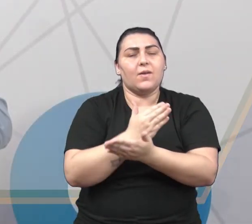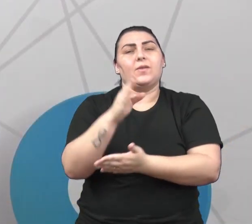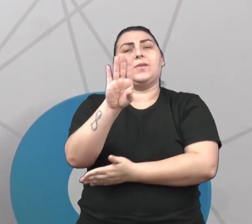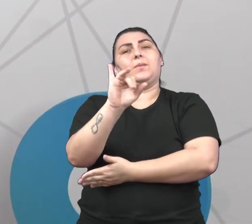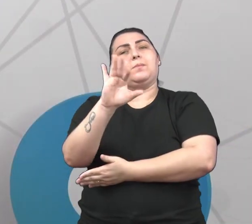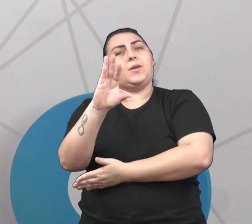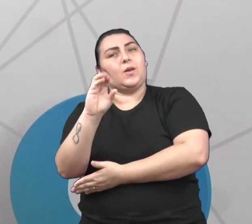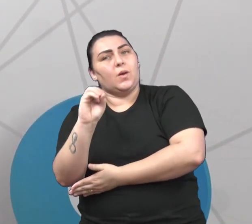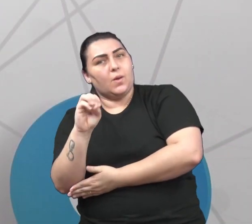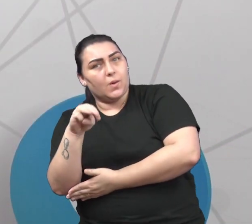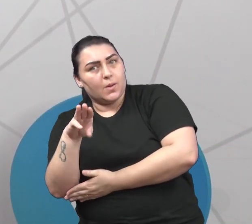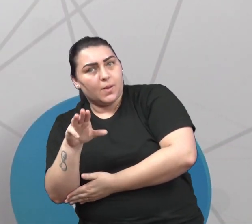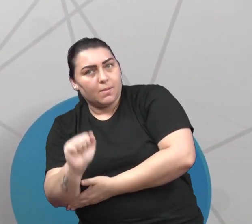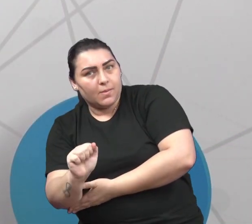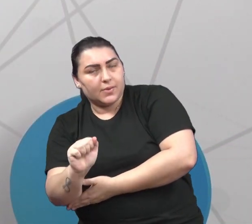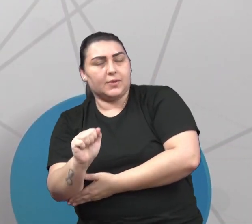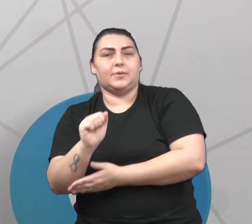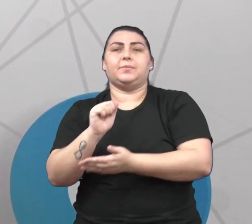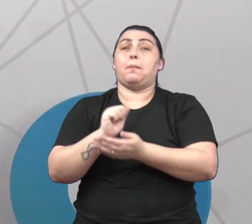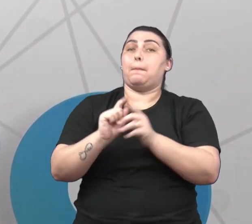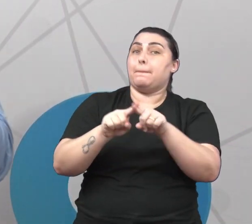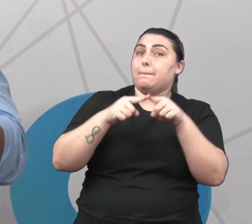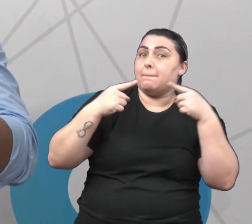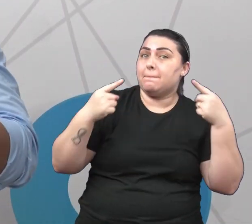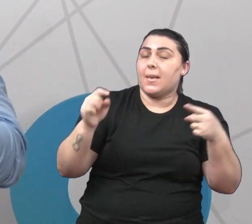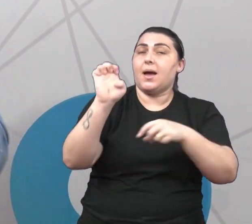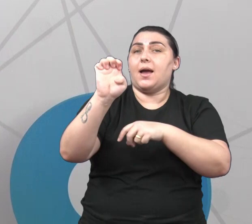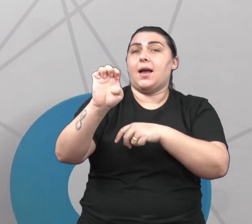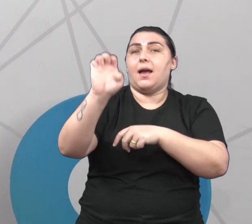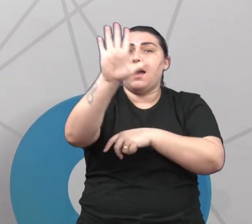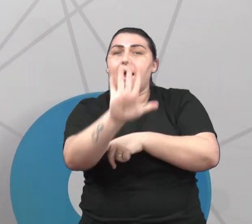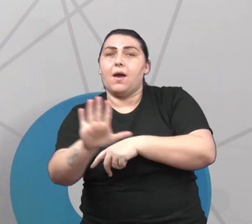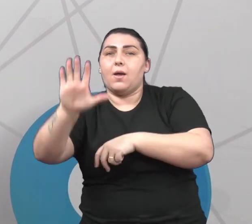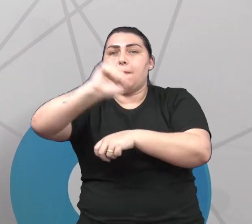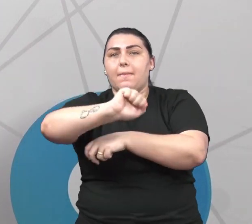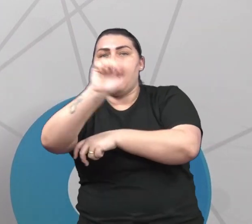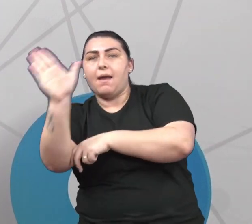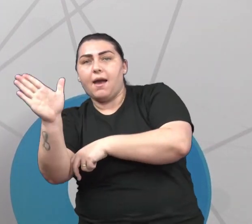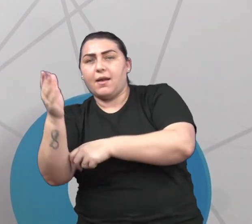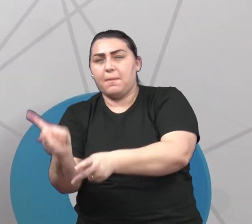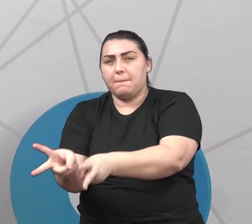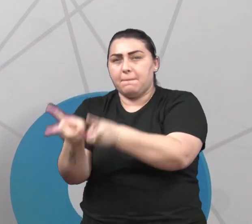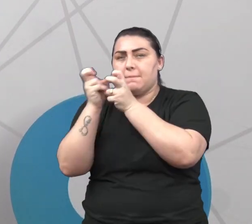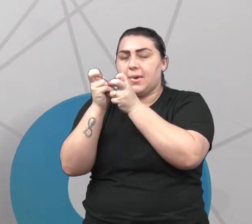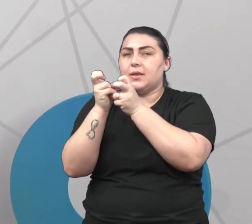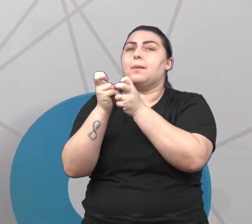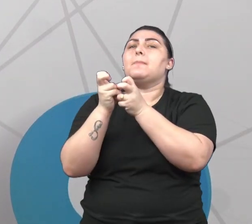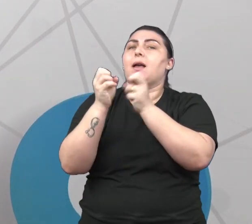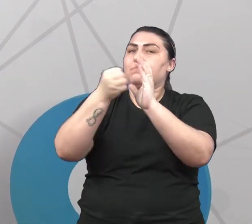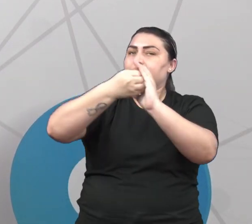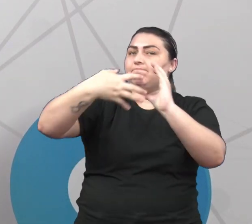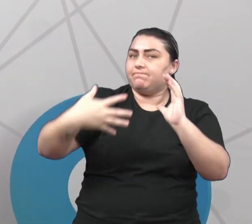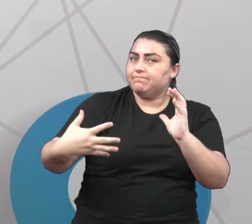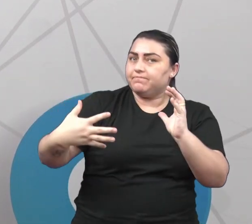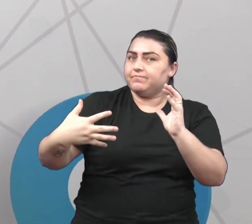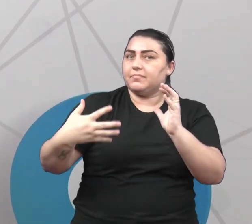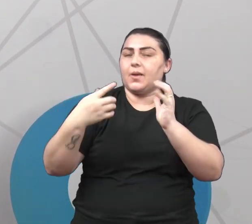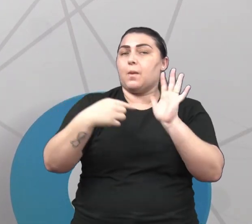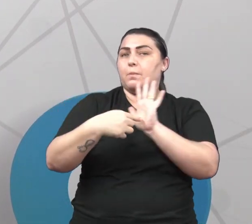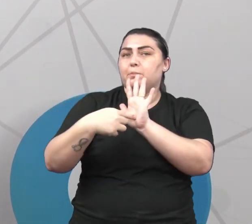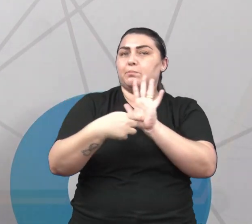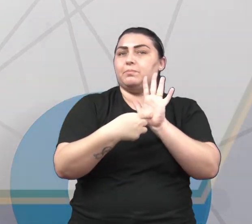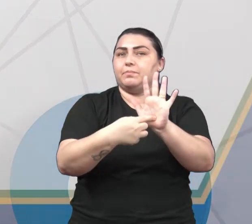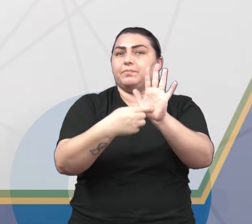continentes que vão ter todos os biomas, tá? Mas a Europa e a Ásia a gente vai perceber bastante, tá? Essas características. Deixa eu